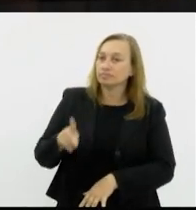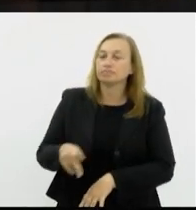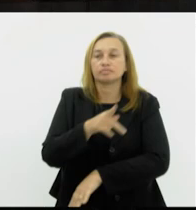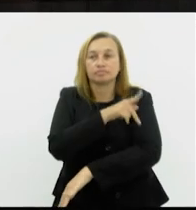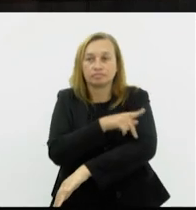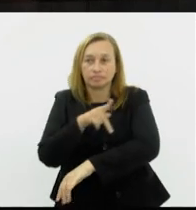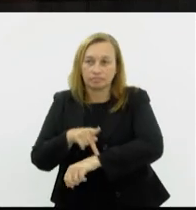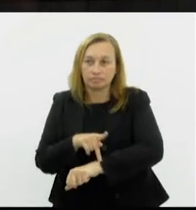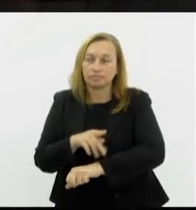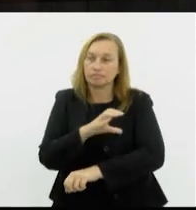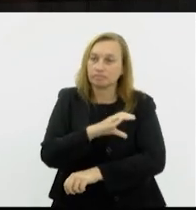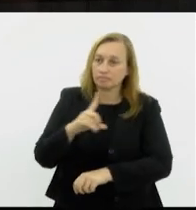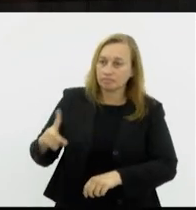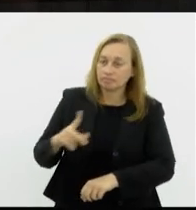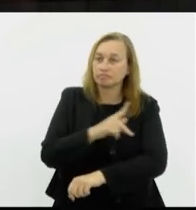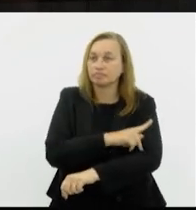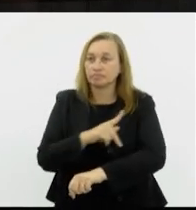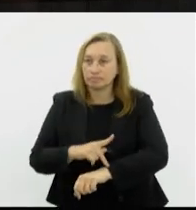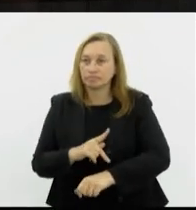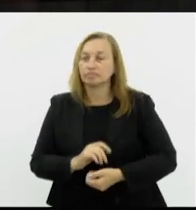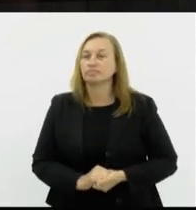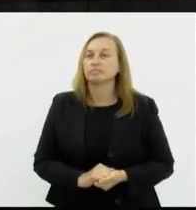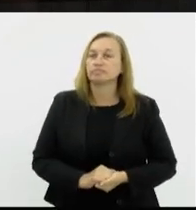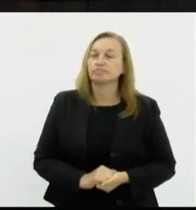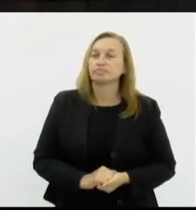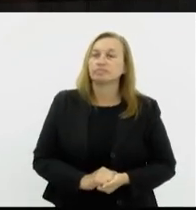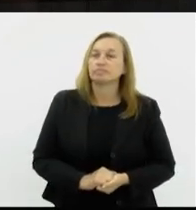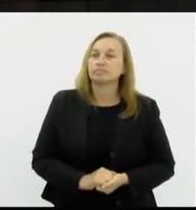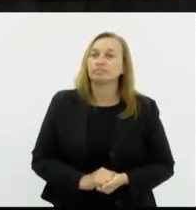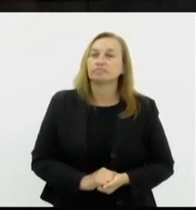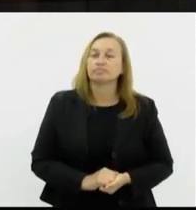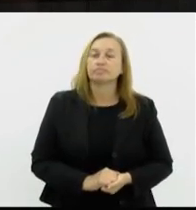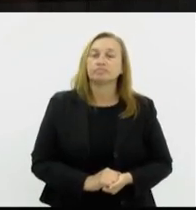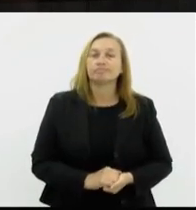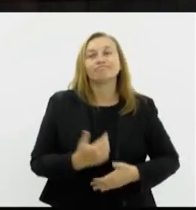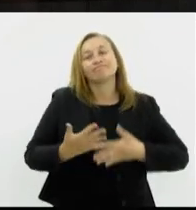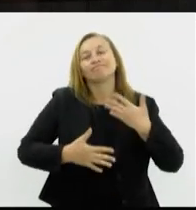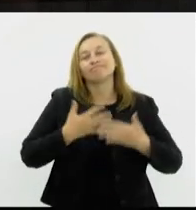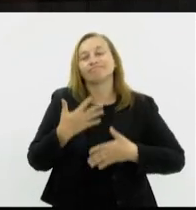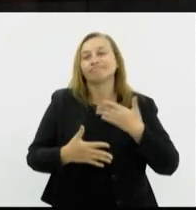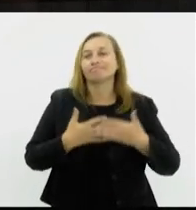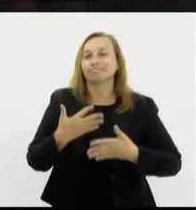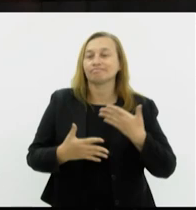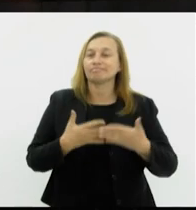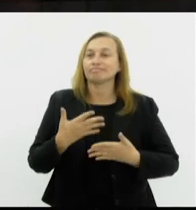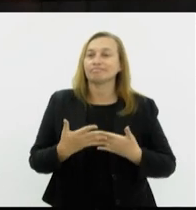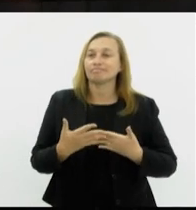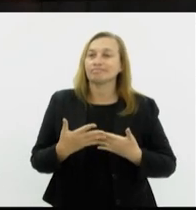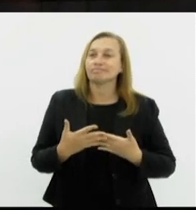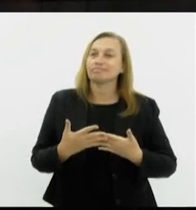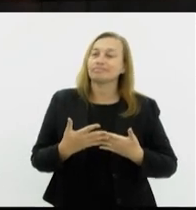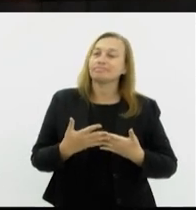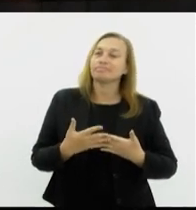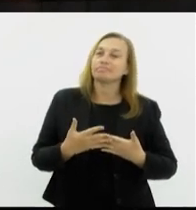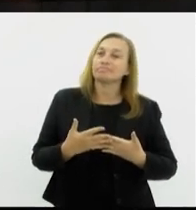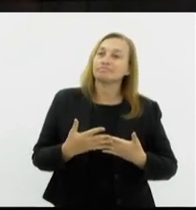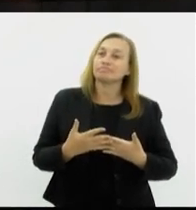pedagogos e coordenadores pedagógicos. Então, fico aqui muito satisfeita, não é? Ainda vai